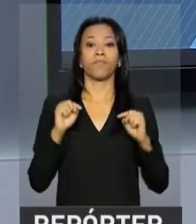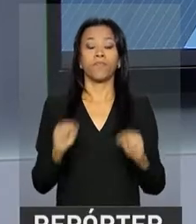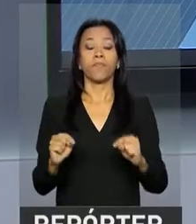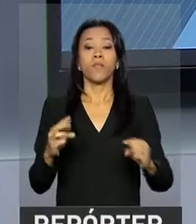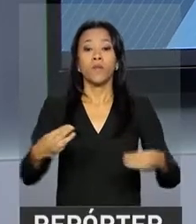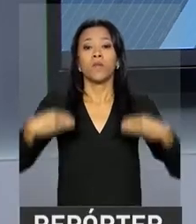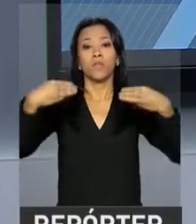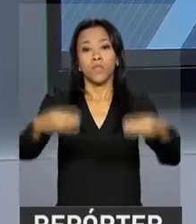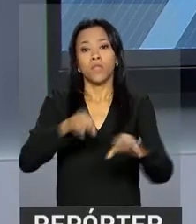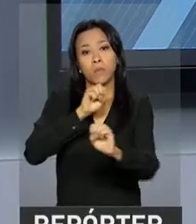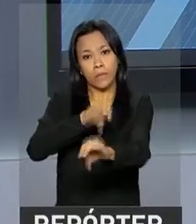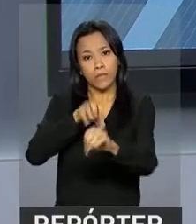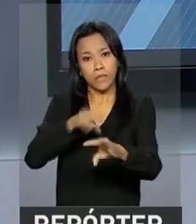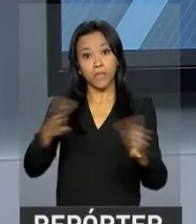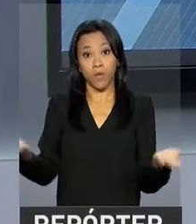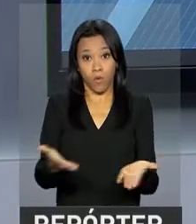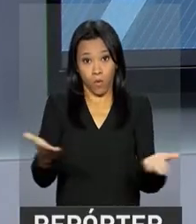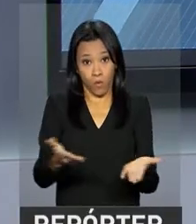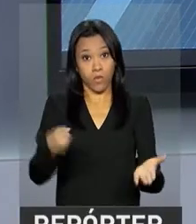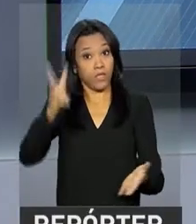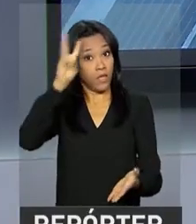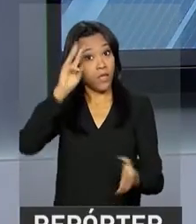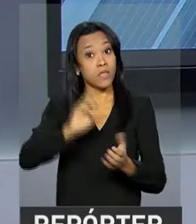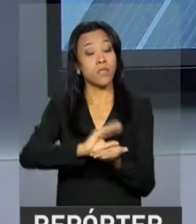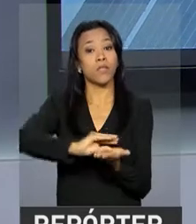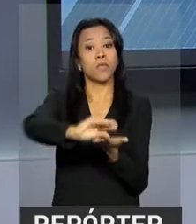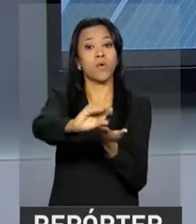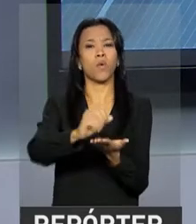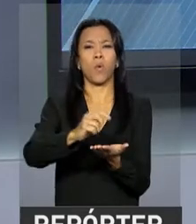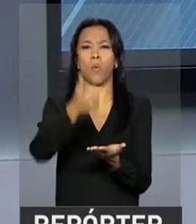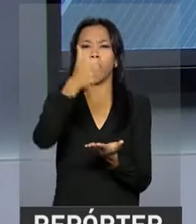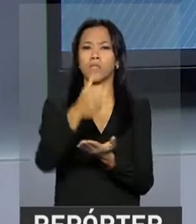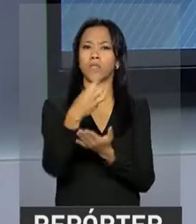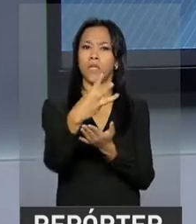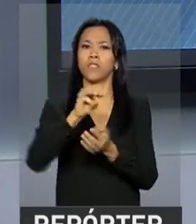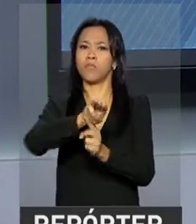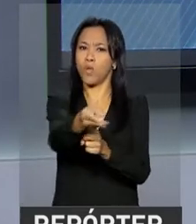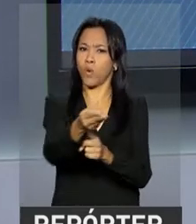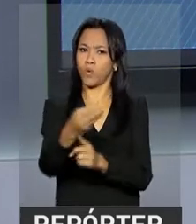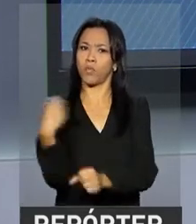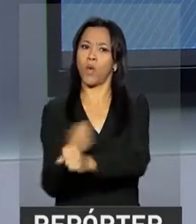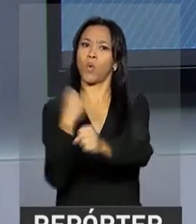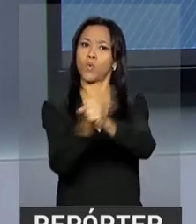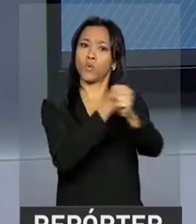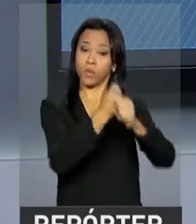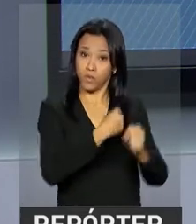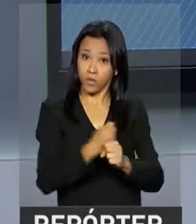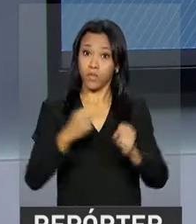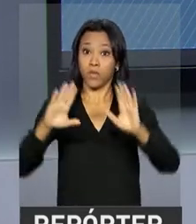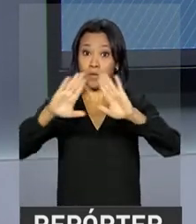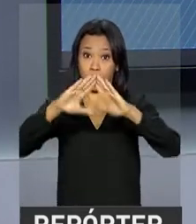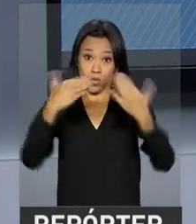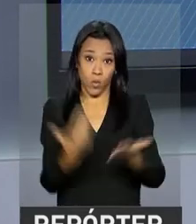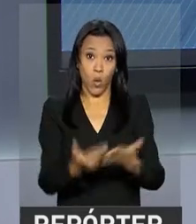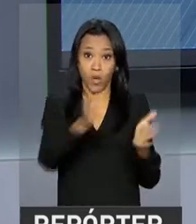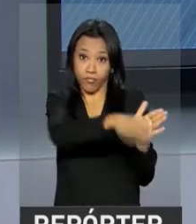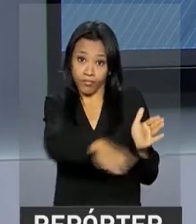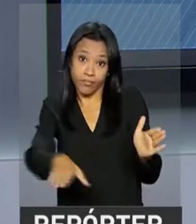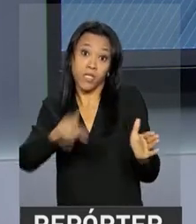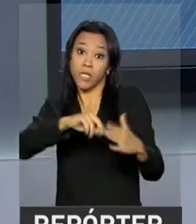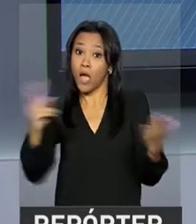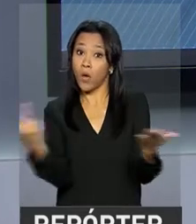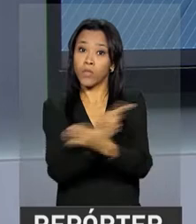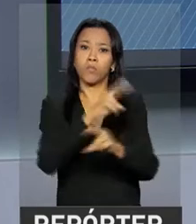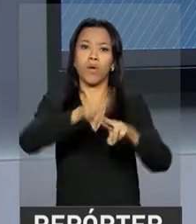Ministério da Educação liberou nesta terça-feira quase 13 milhões de reais para a reconstrução e recuperação de creches e escolas